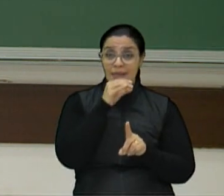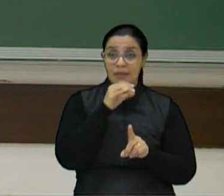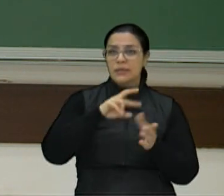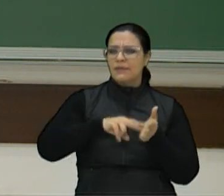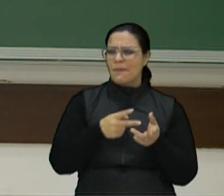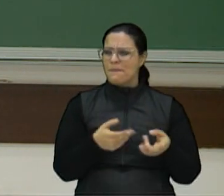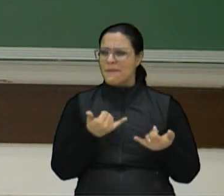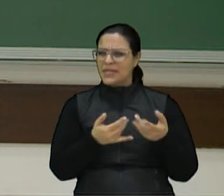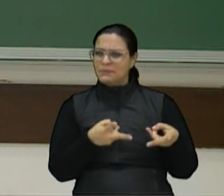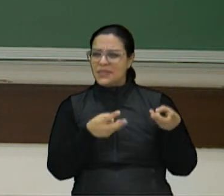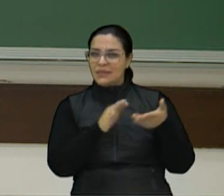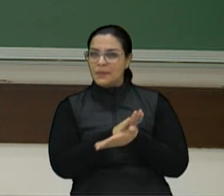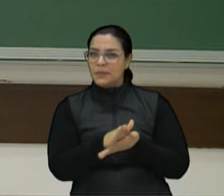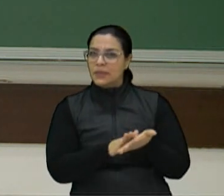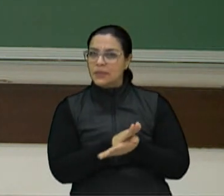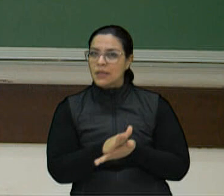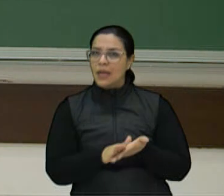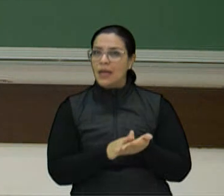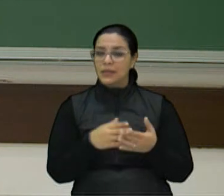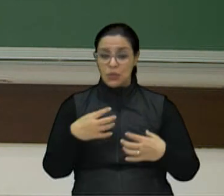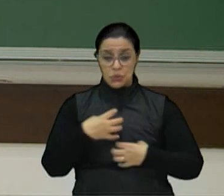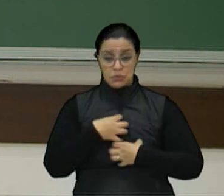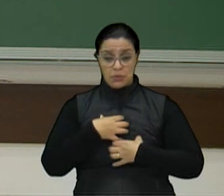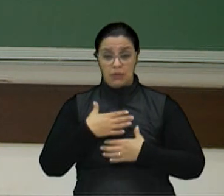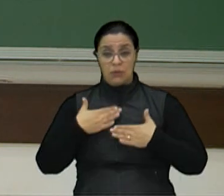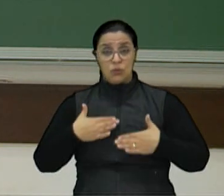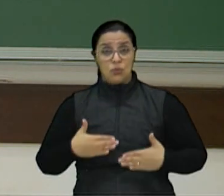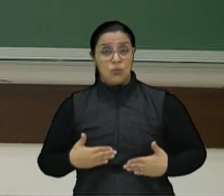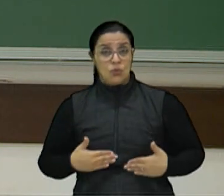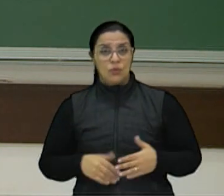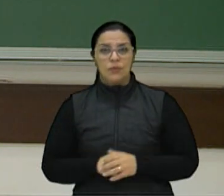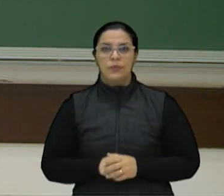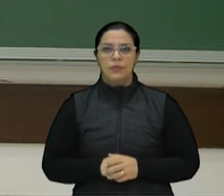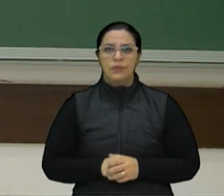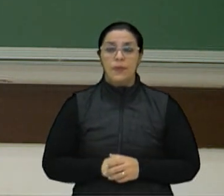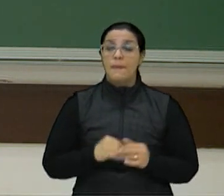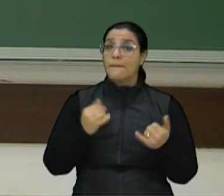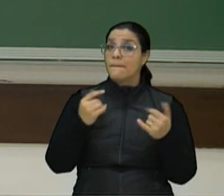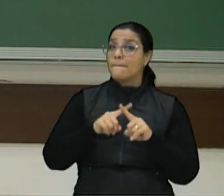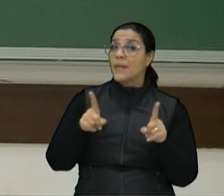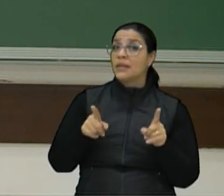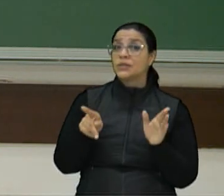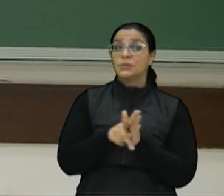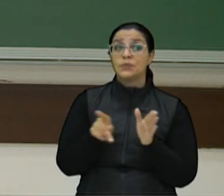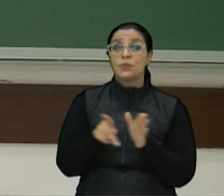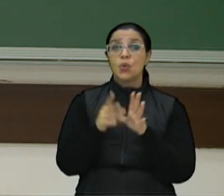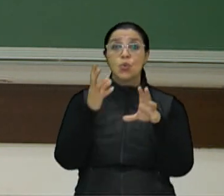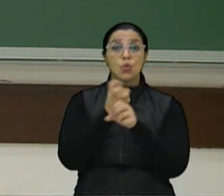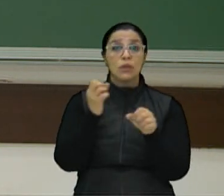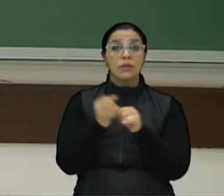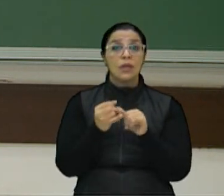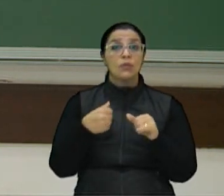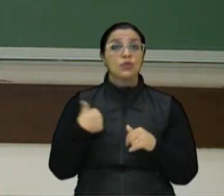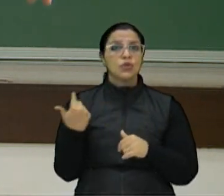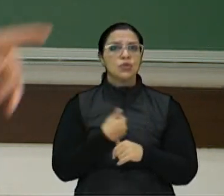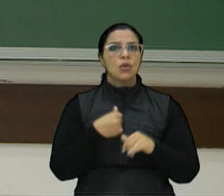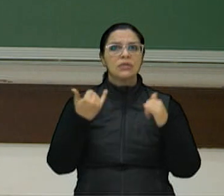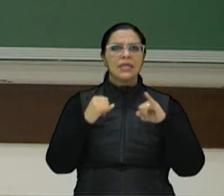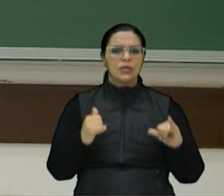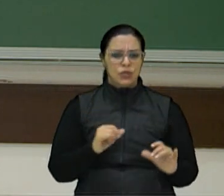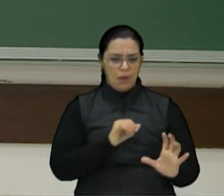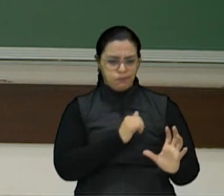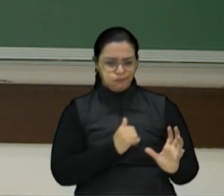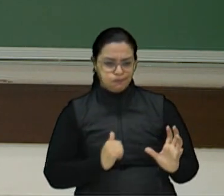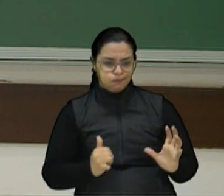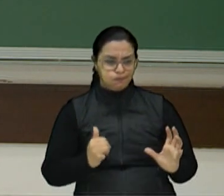ter uma percepção no seu corpo. Fácil. Mas a quantidade de energia pensando só